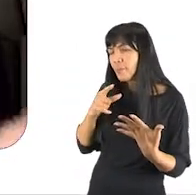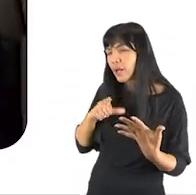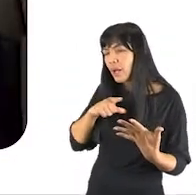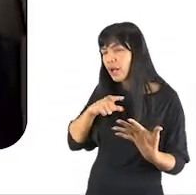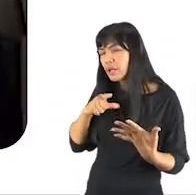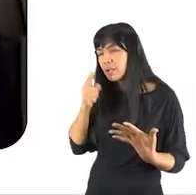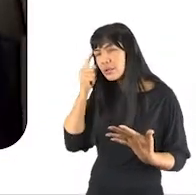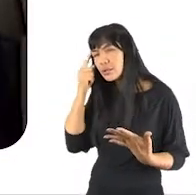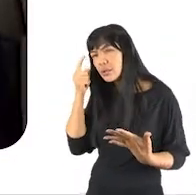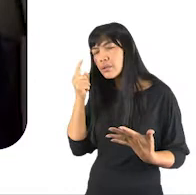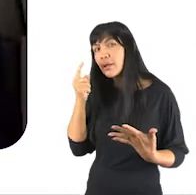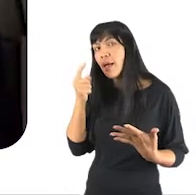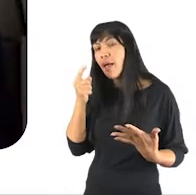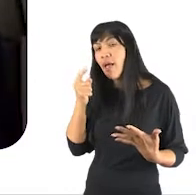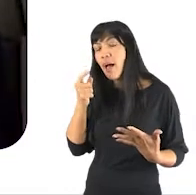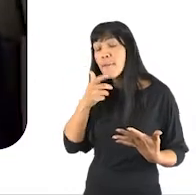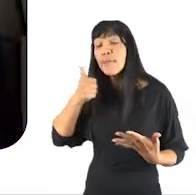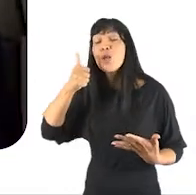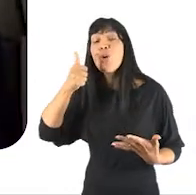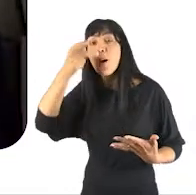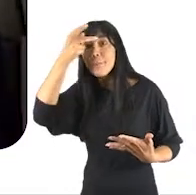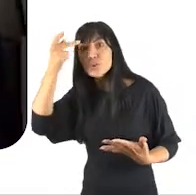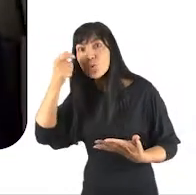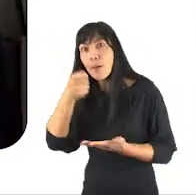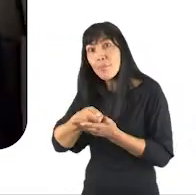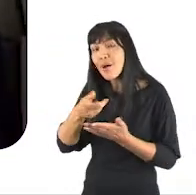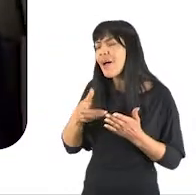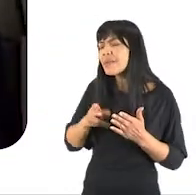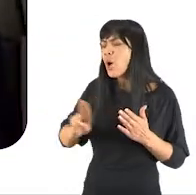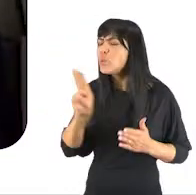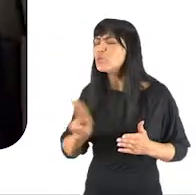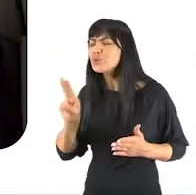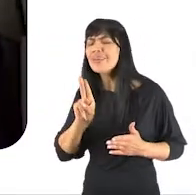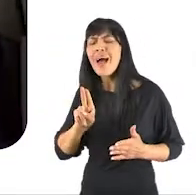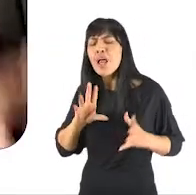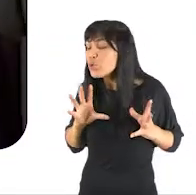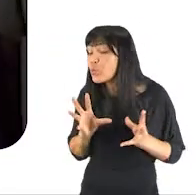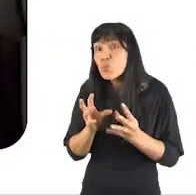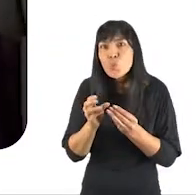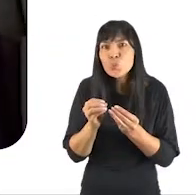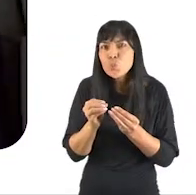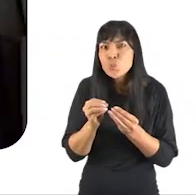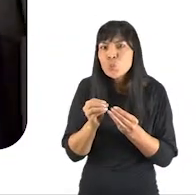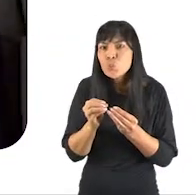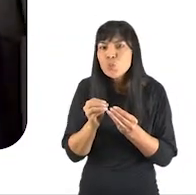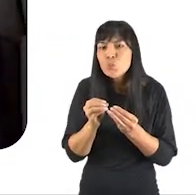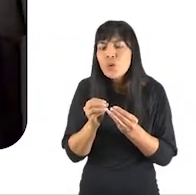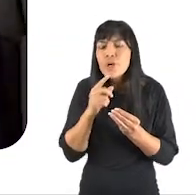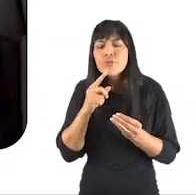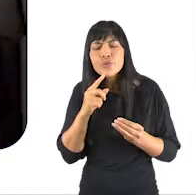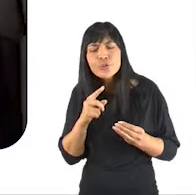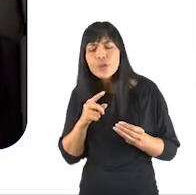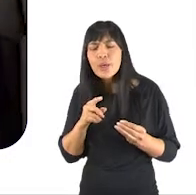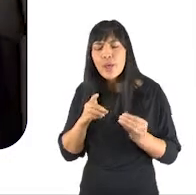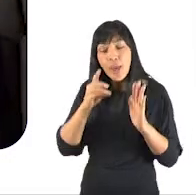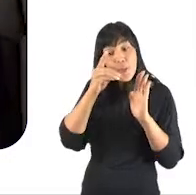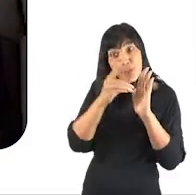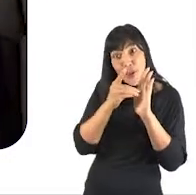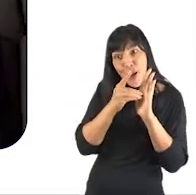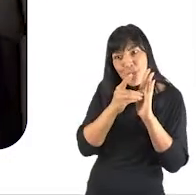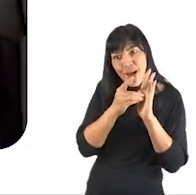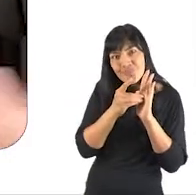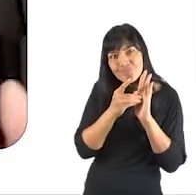poder entender melhor a necessidade do cliente. Então, utilizar todo o potencial de fontes de dados